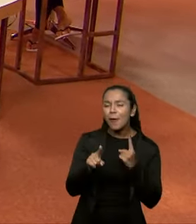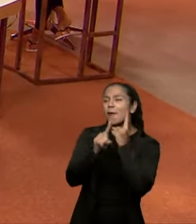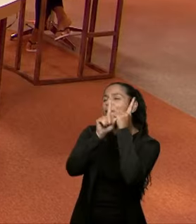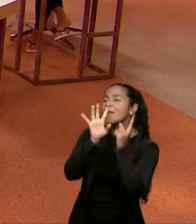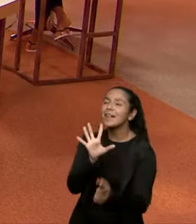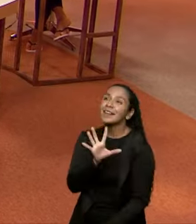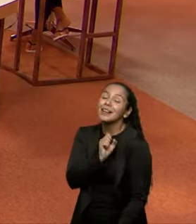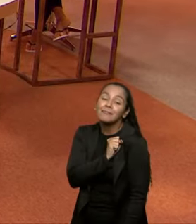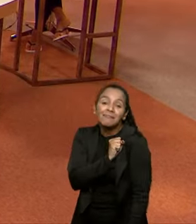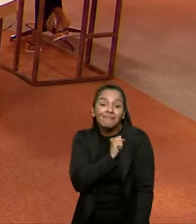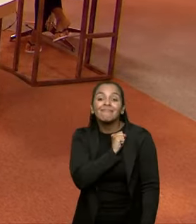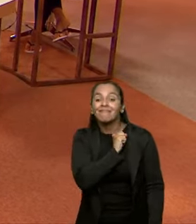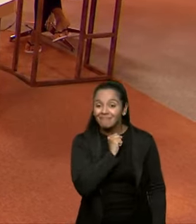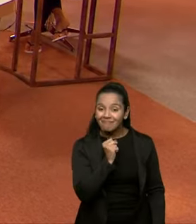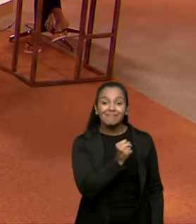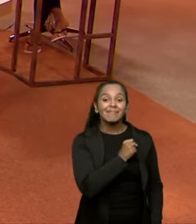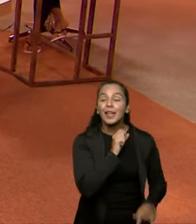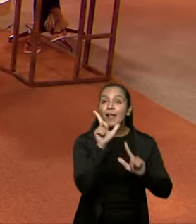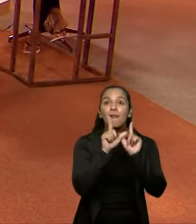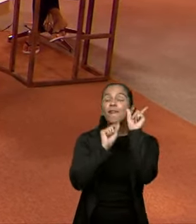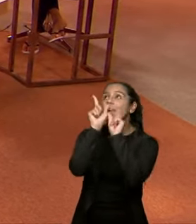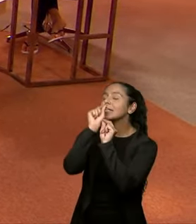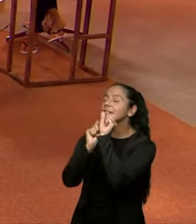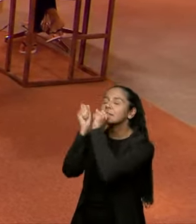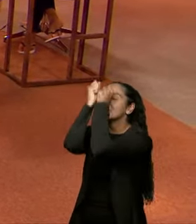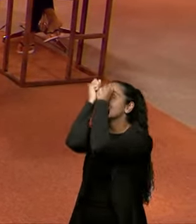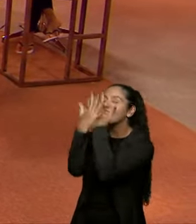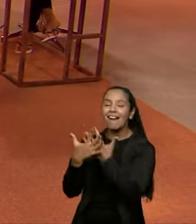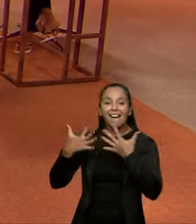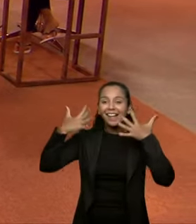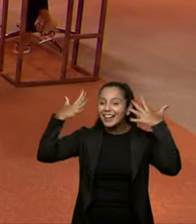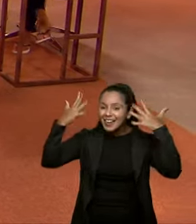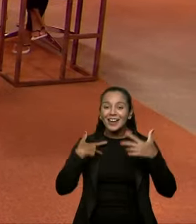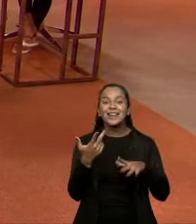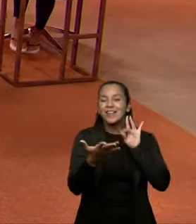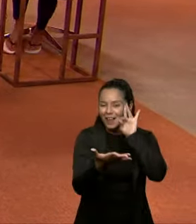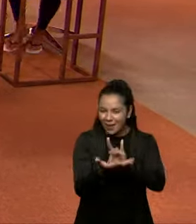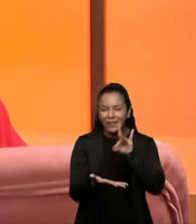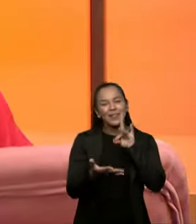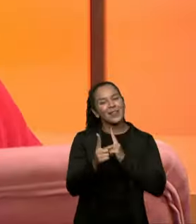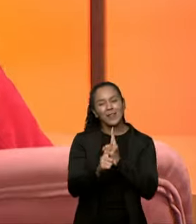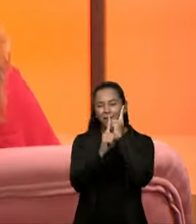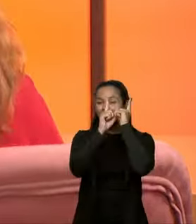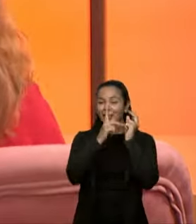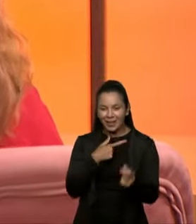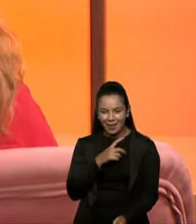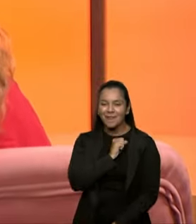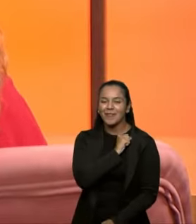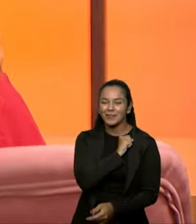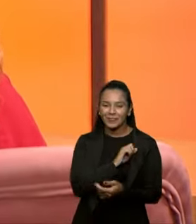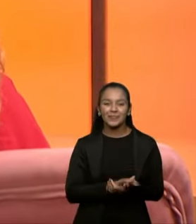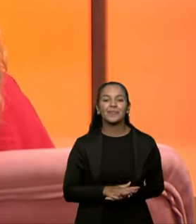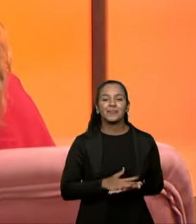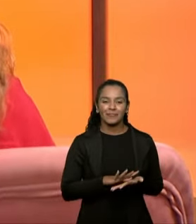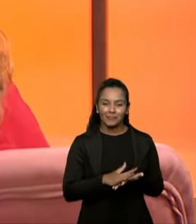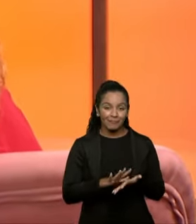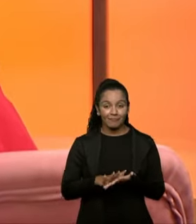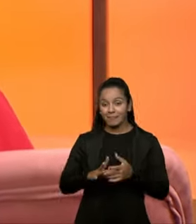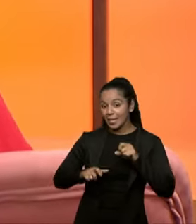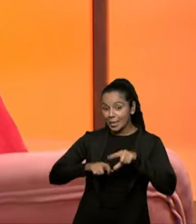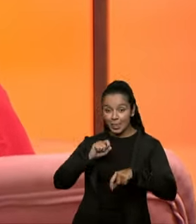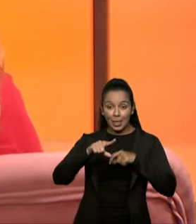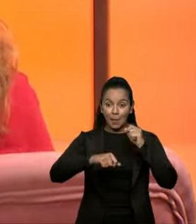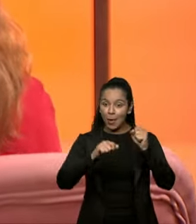do amor. Várias estrelas a me guiar, navegava em qualquer direção. Semeio pra me